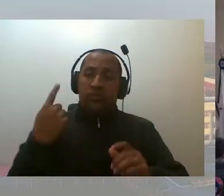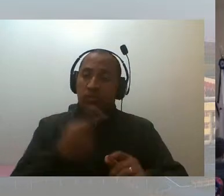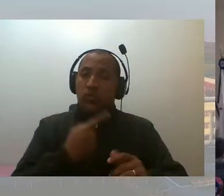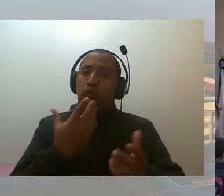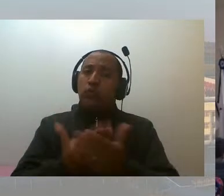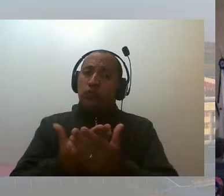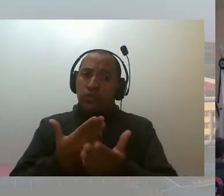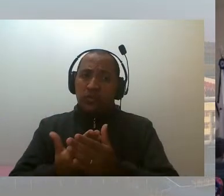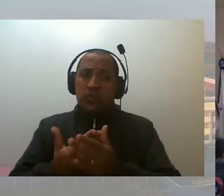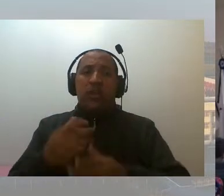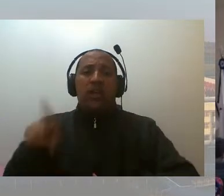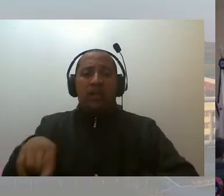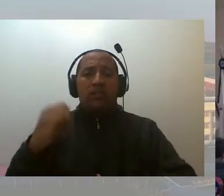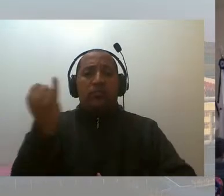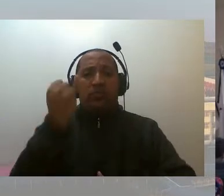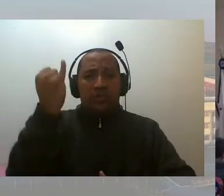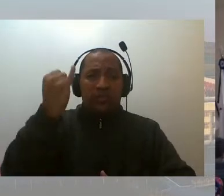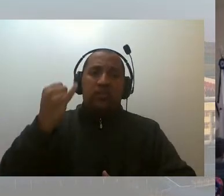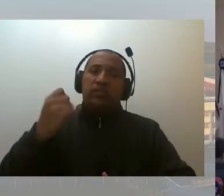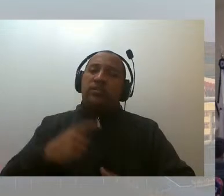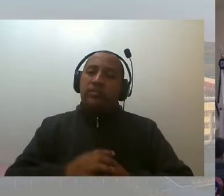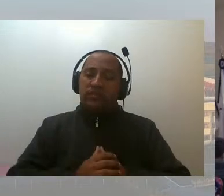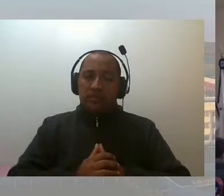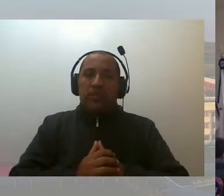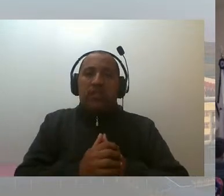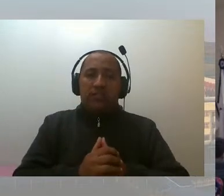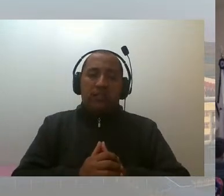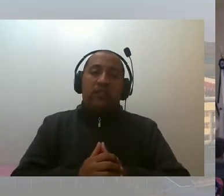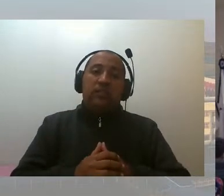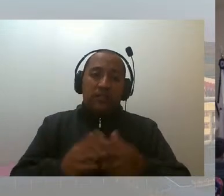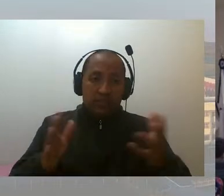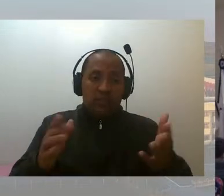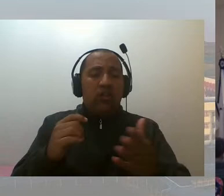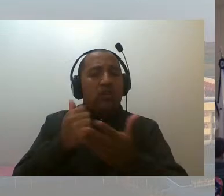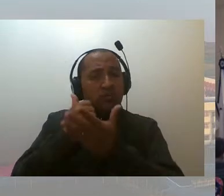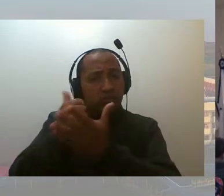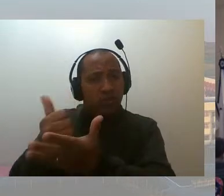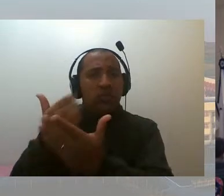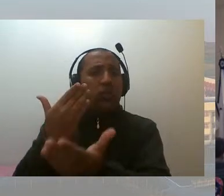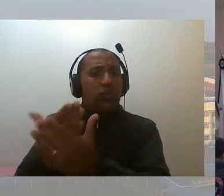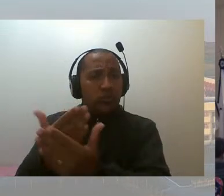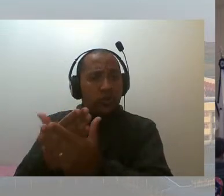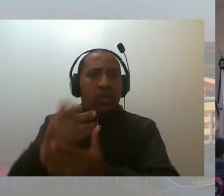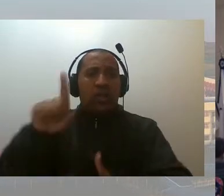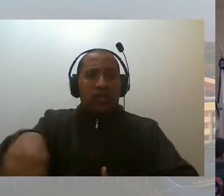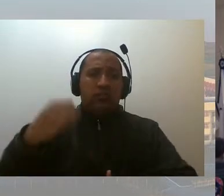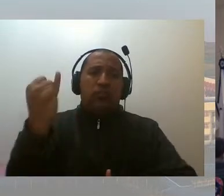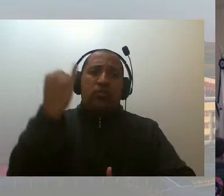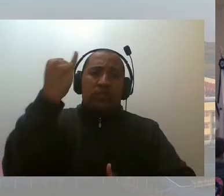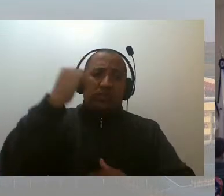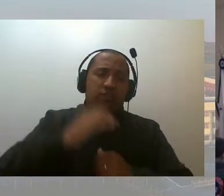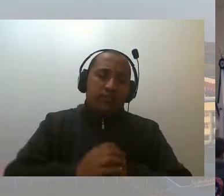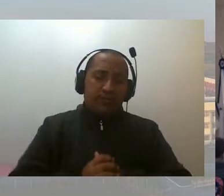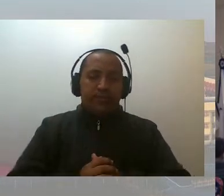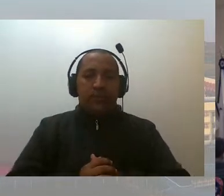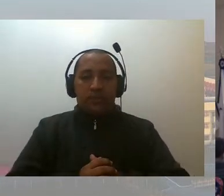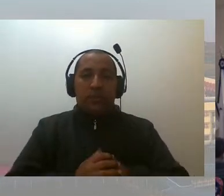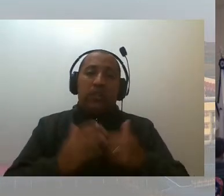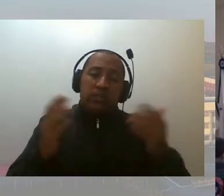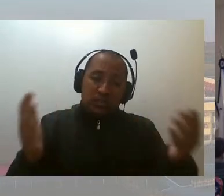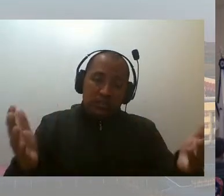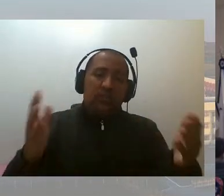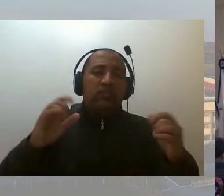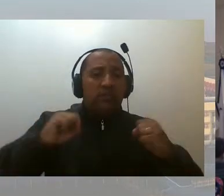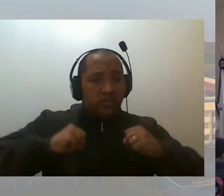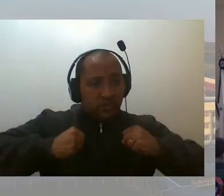são muito importantes para a instituição. A manutenção desses estudantes. Né? Então, o nosso